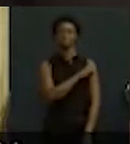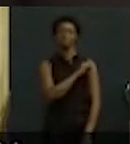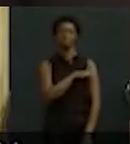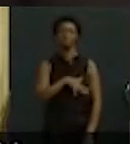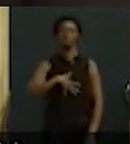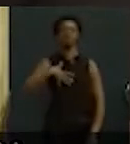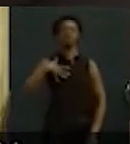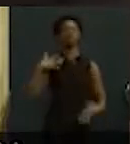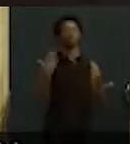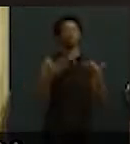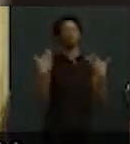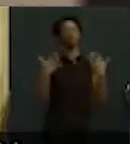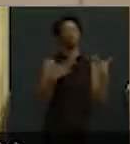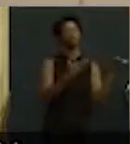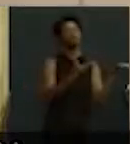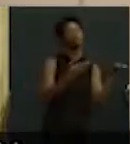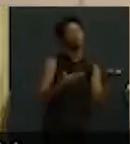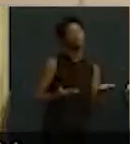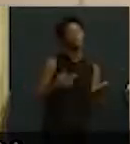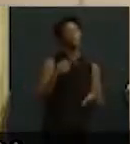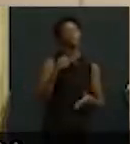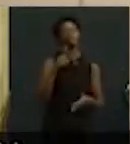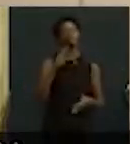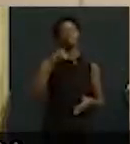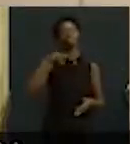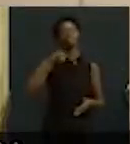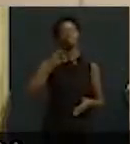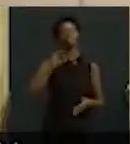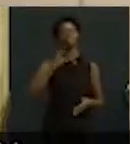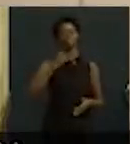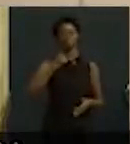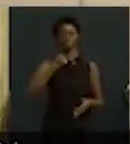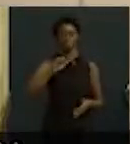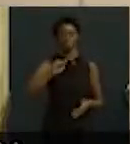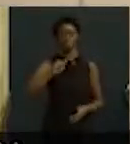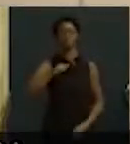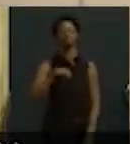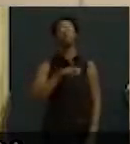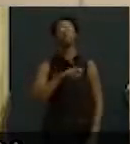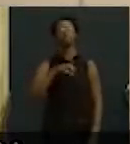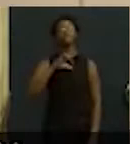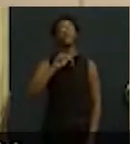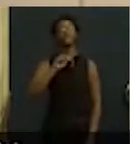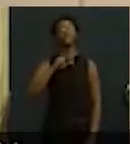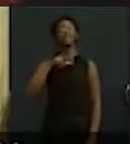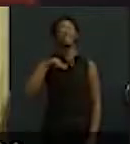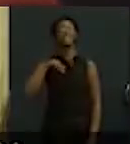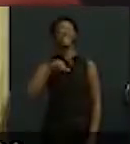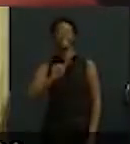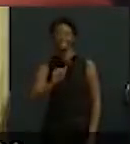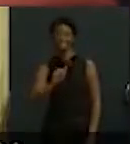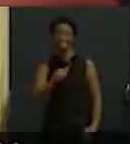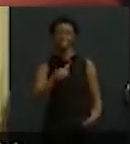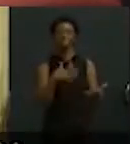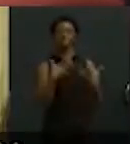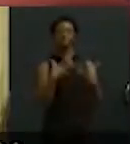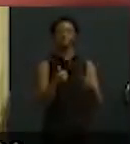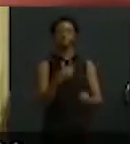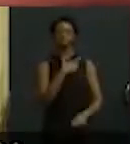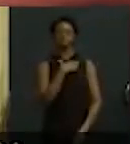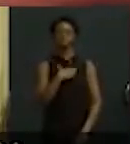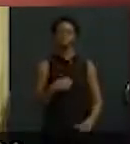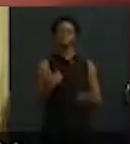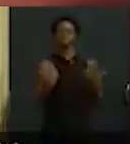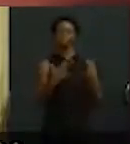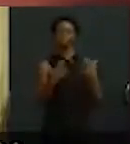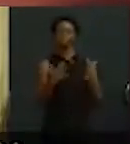convidar a promotora de justiça, Karina Raquel Tavares Santos, para receber o colar do